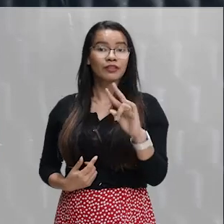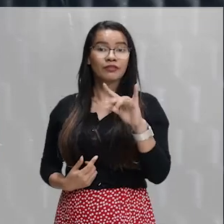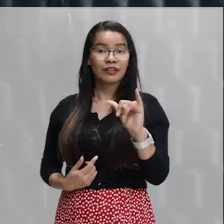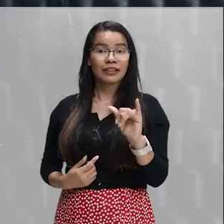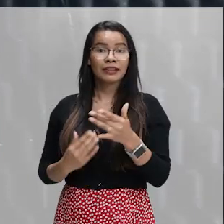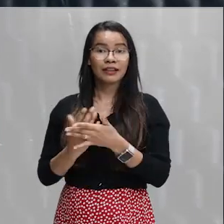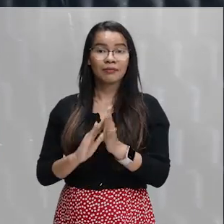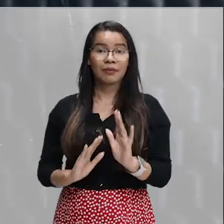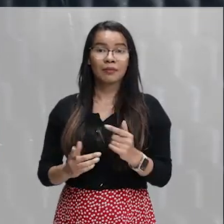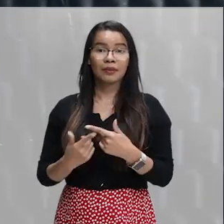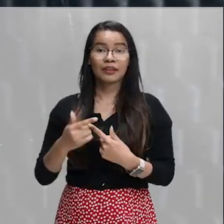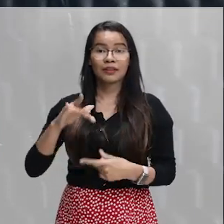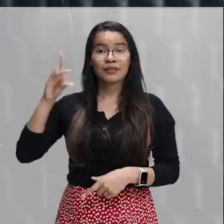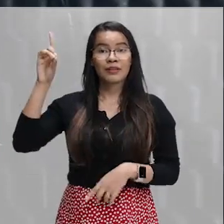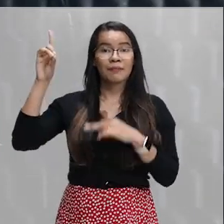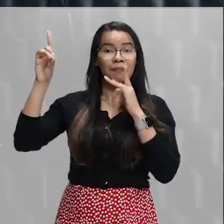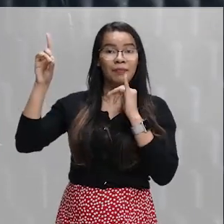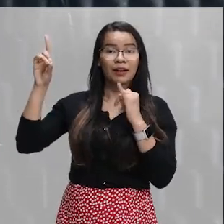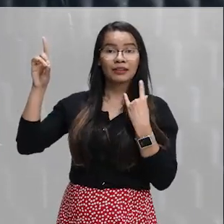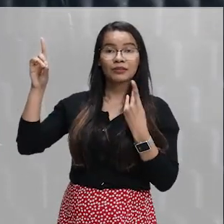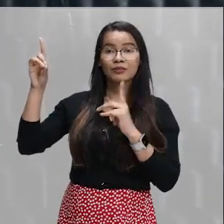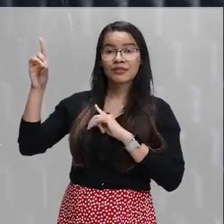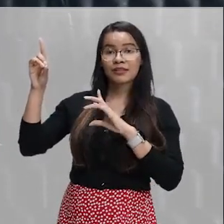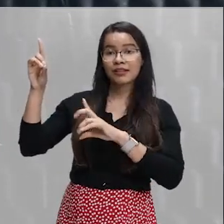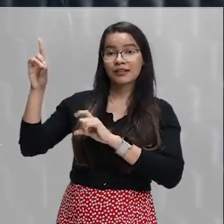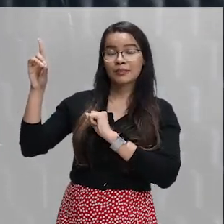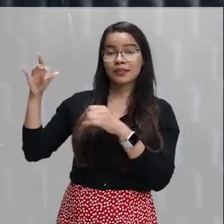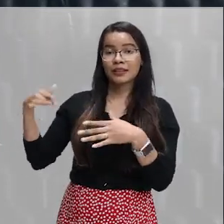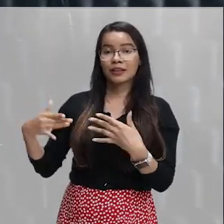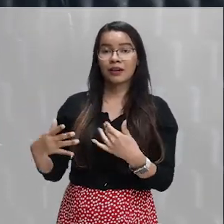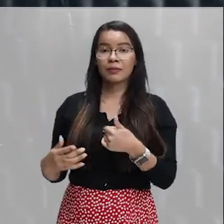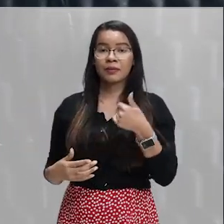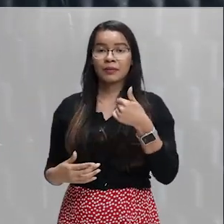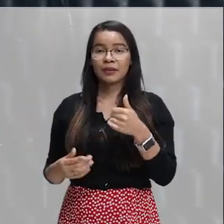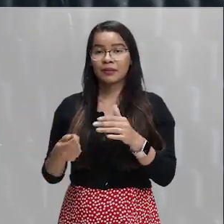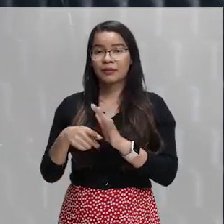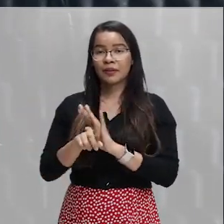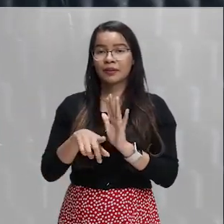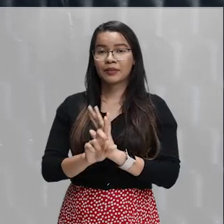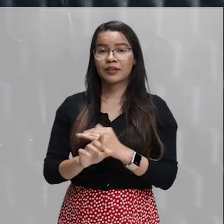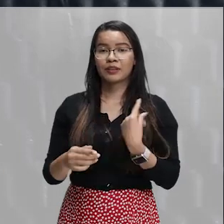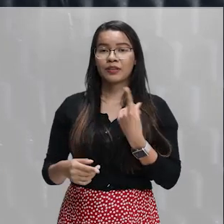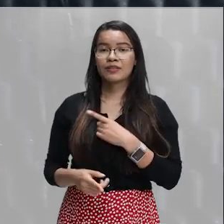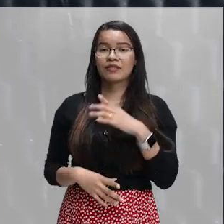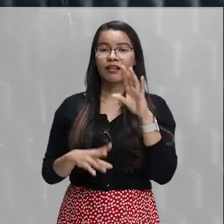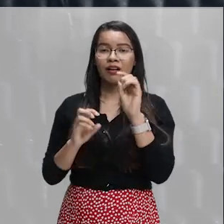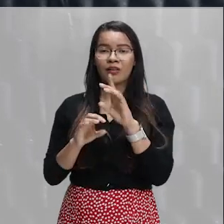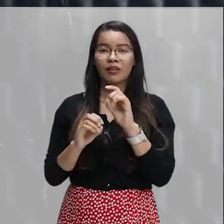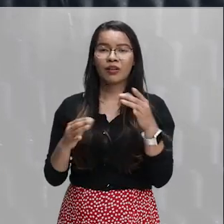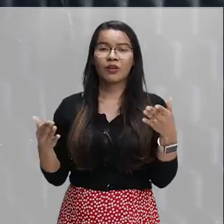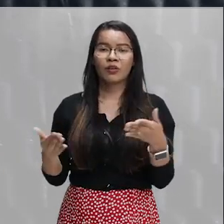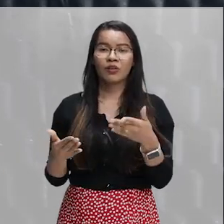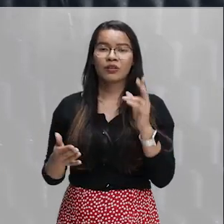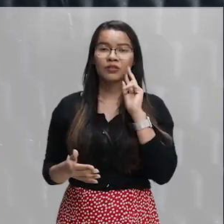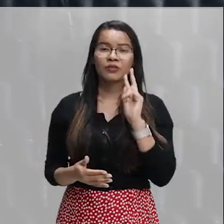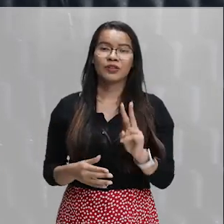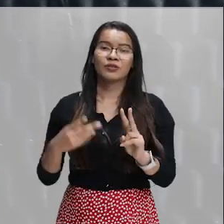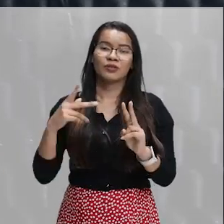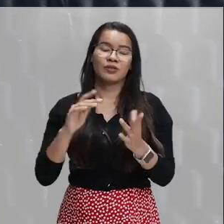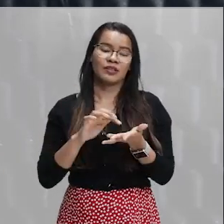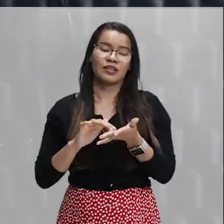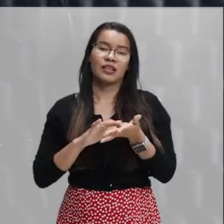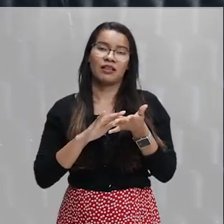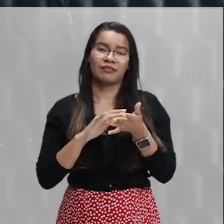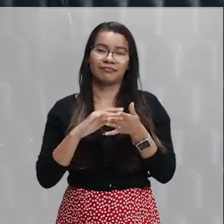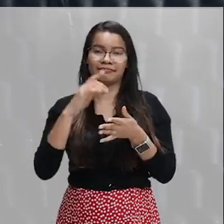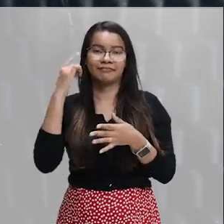é Pai e nos ama, tá certo? Vamos para a primeira questão dessa aula de hoje. Acompanha aí no seu smartphone,